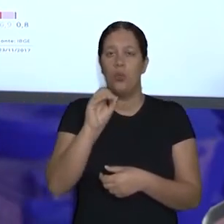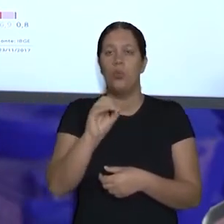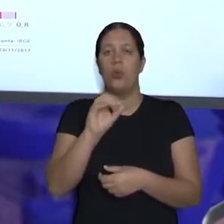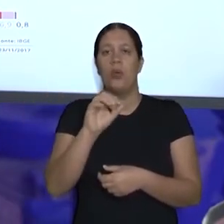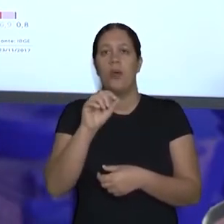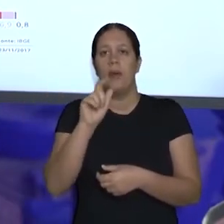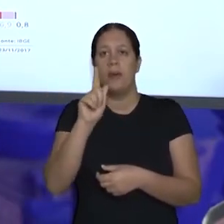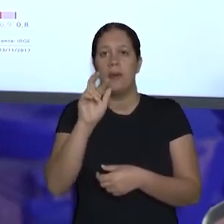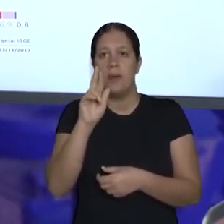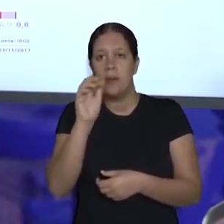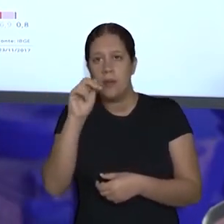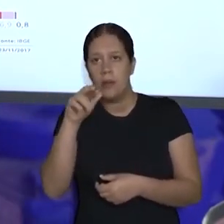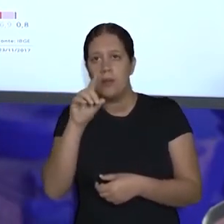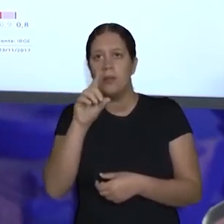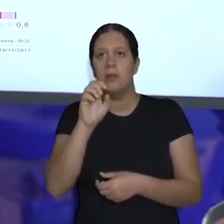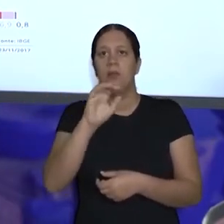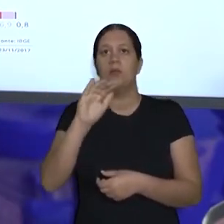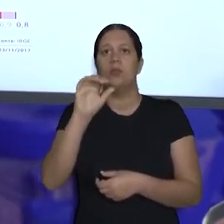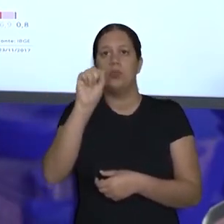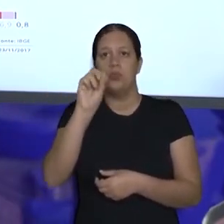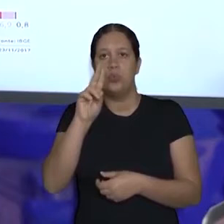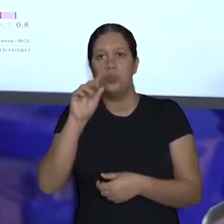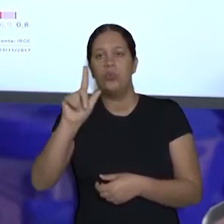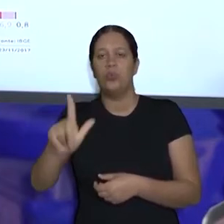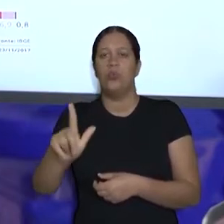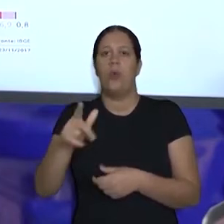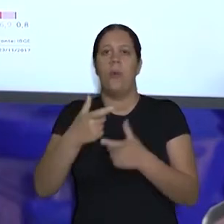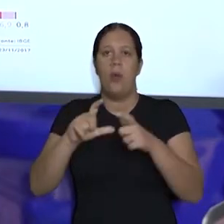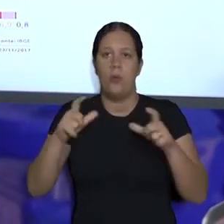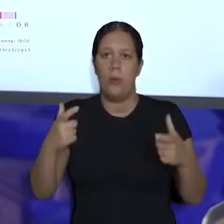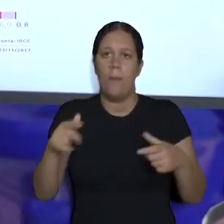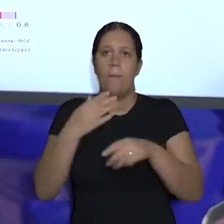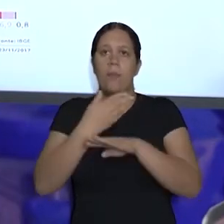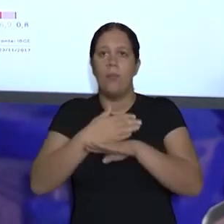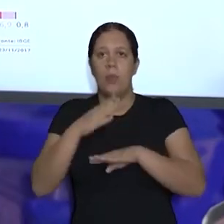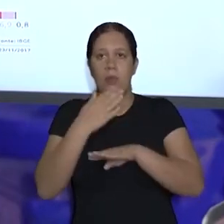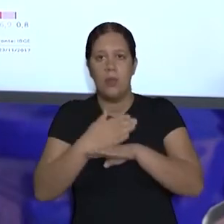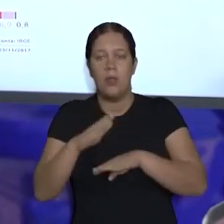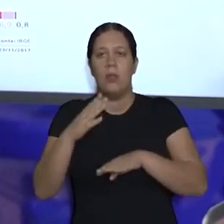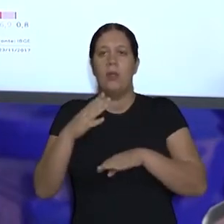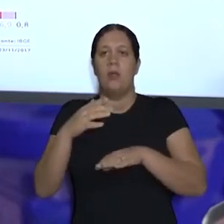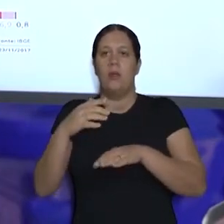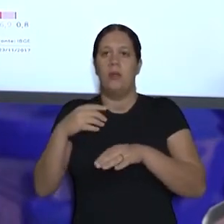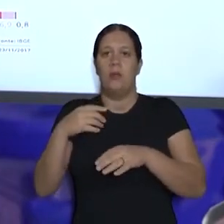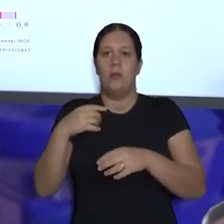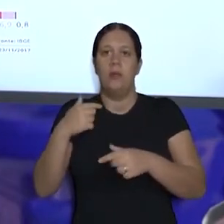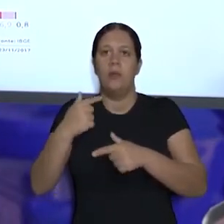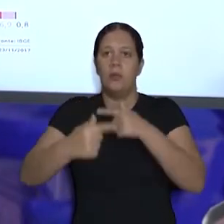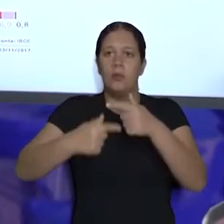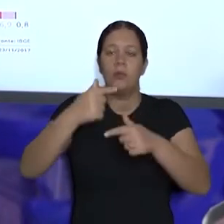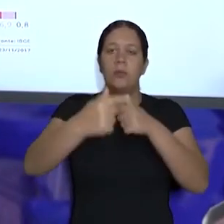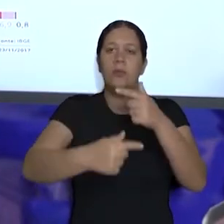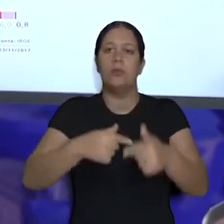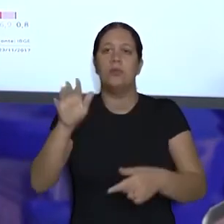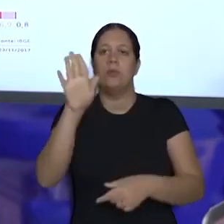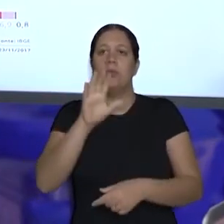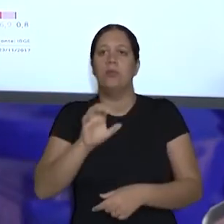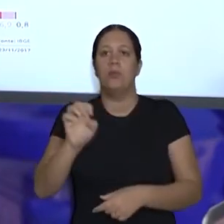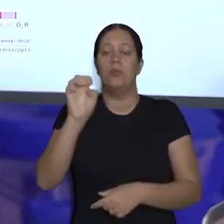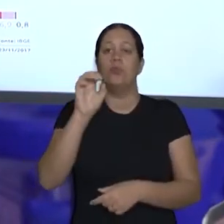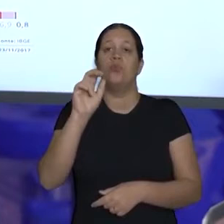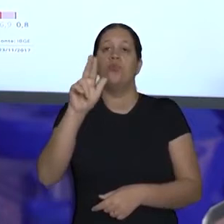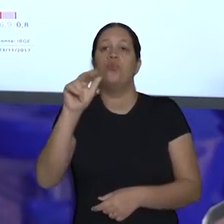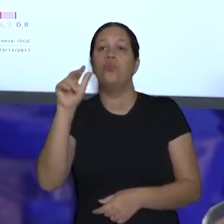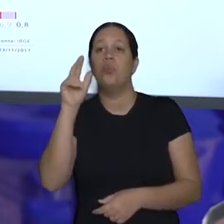sul. Por isso que temos a maioria da população se autodeclarando branca, porque a maioria deles são descendentes de europeus. Quem aqui nunca